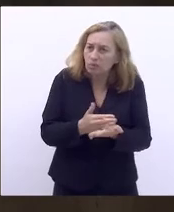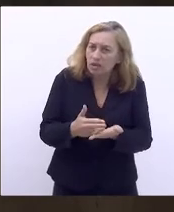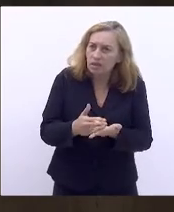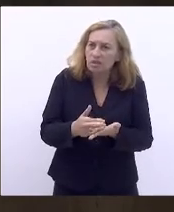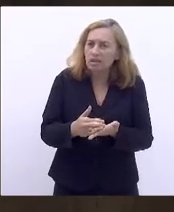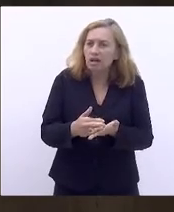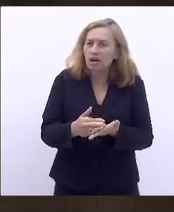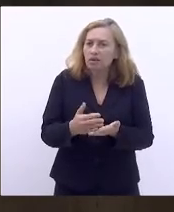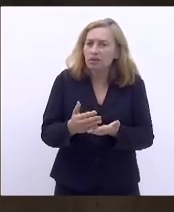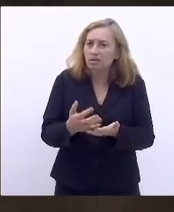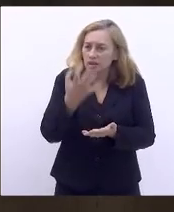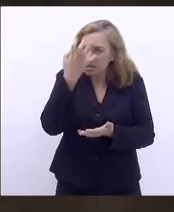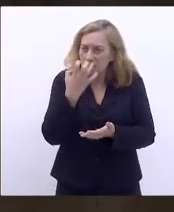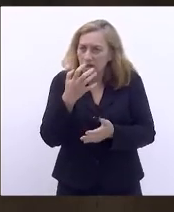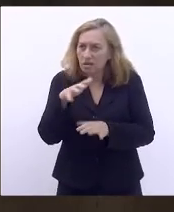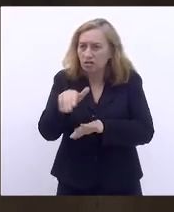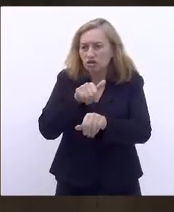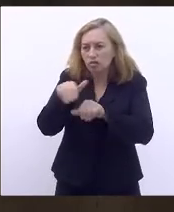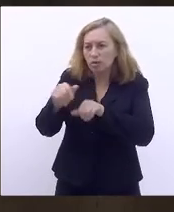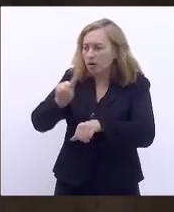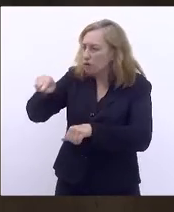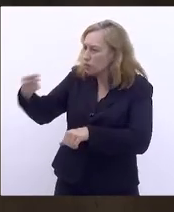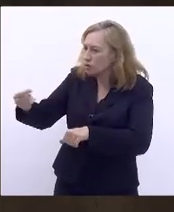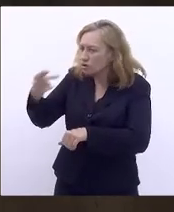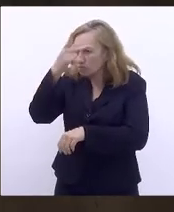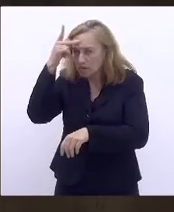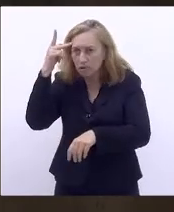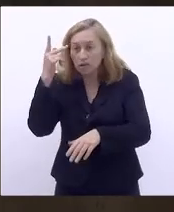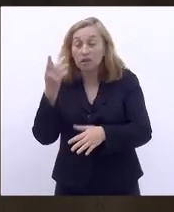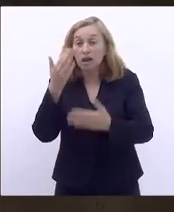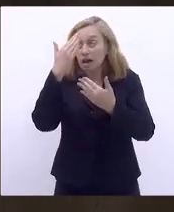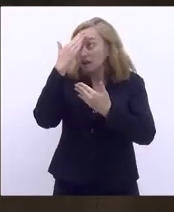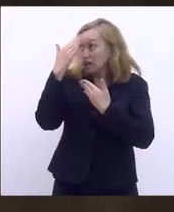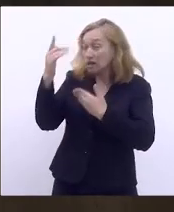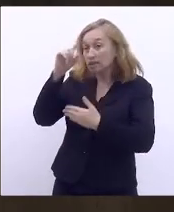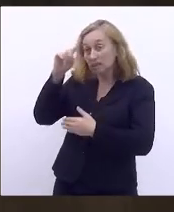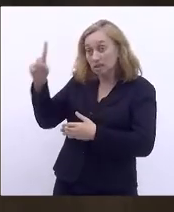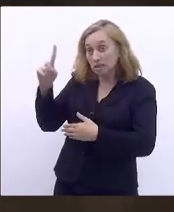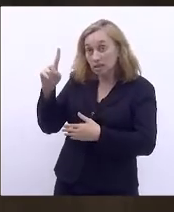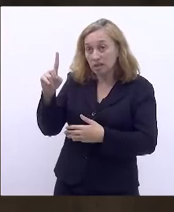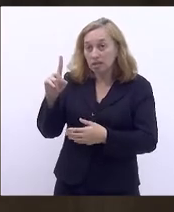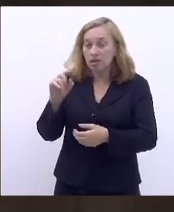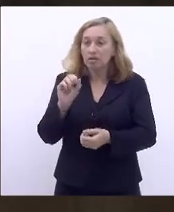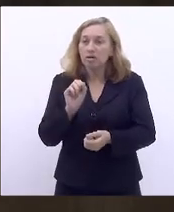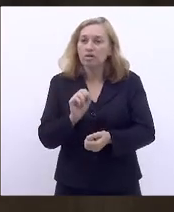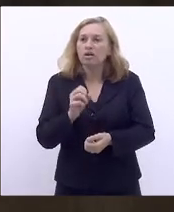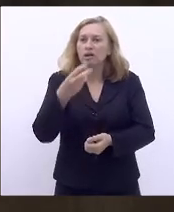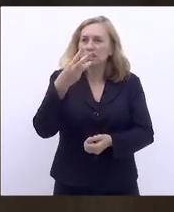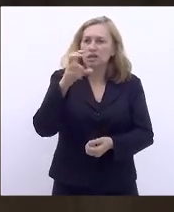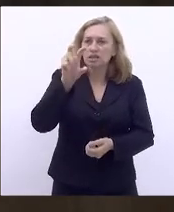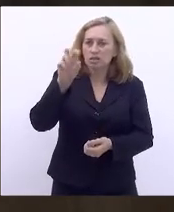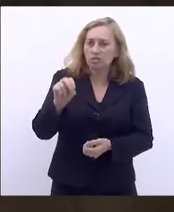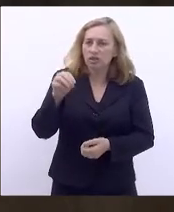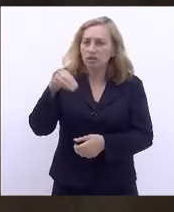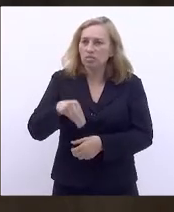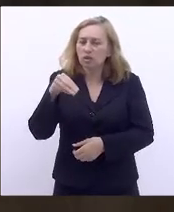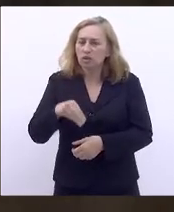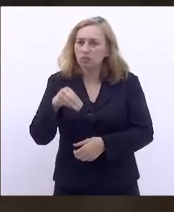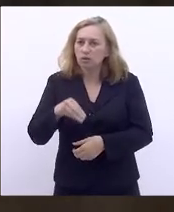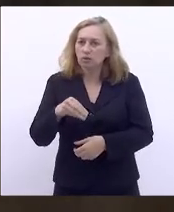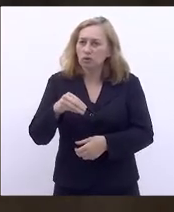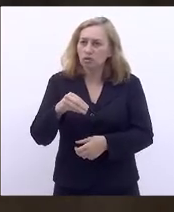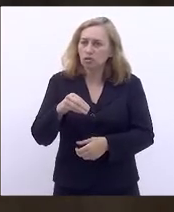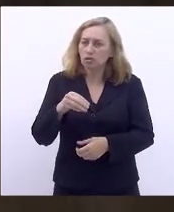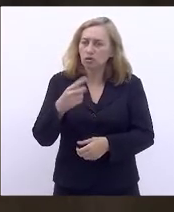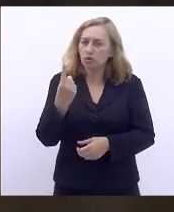celeridade chamando os outros pacientes. E, graças a Deus, uma espera que estava de 50 minutos, quase uma hora, passou a ser de